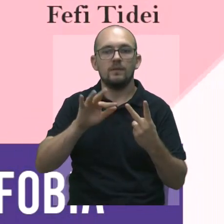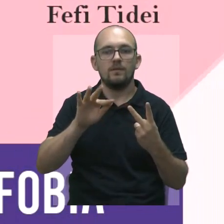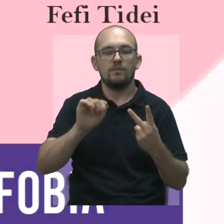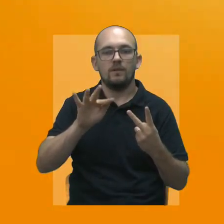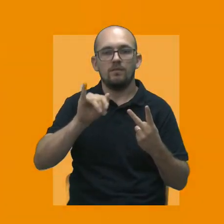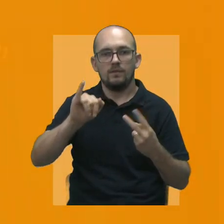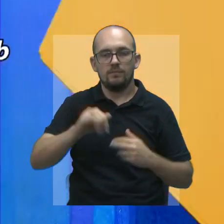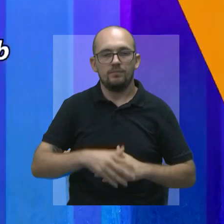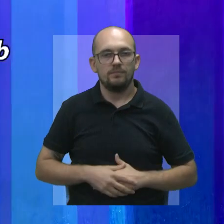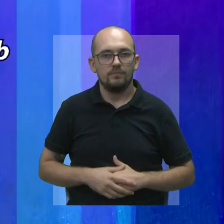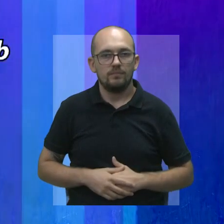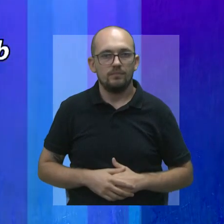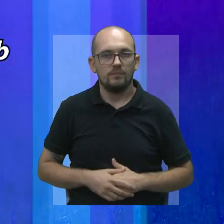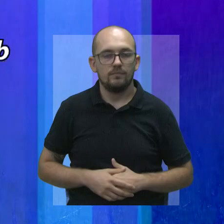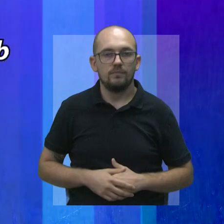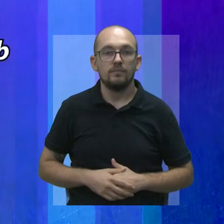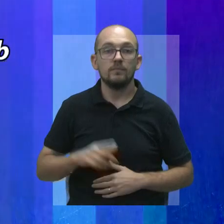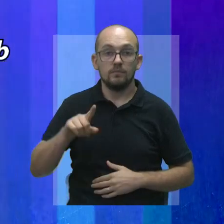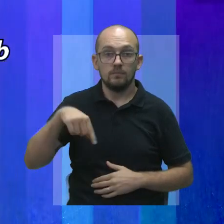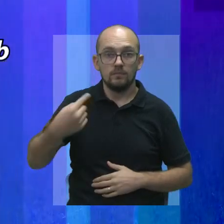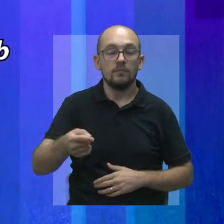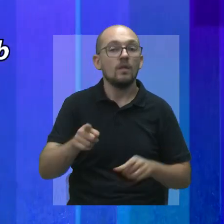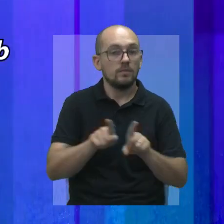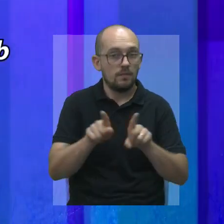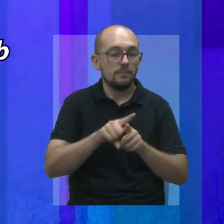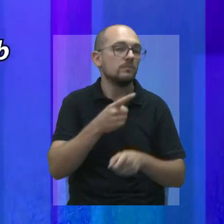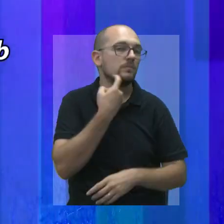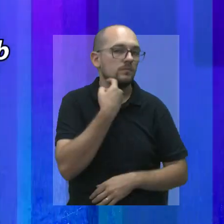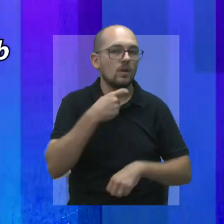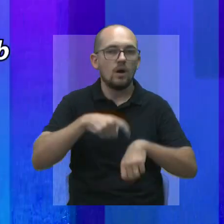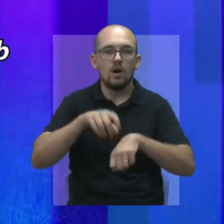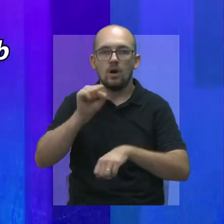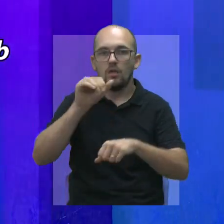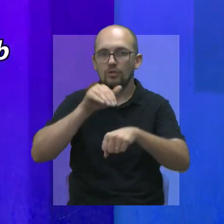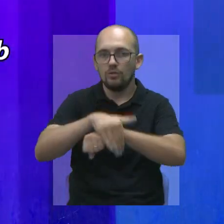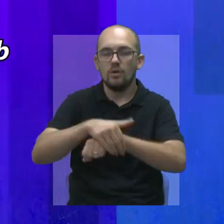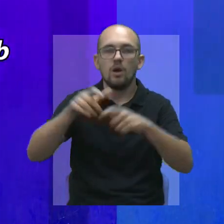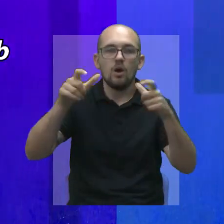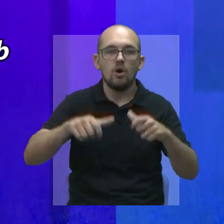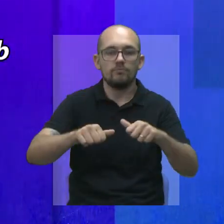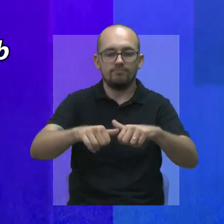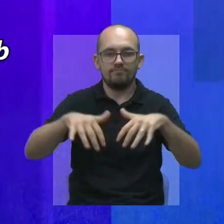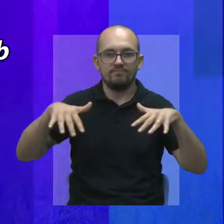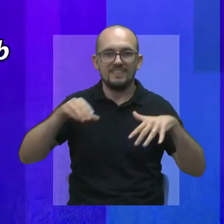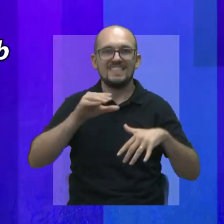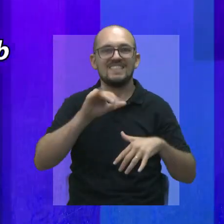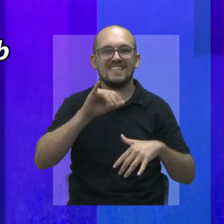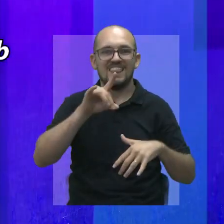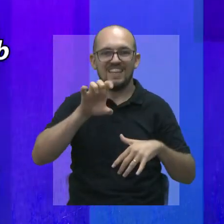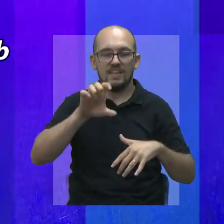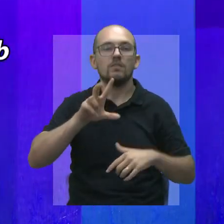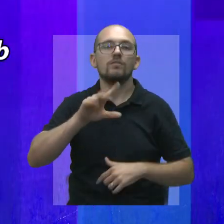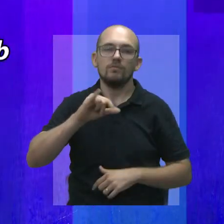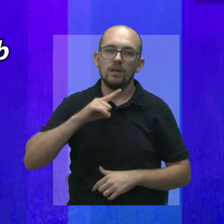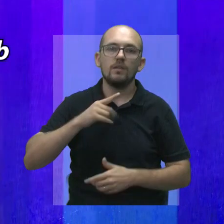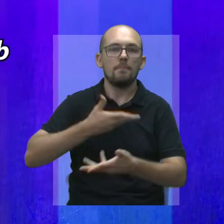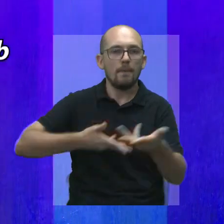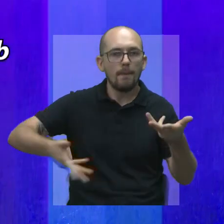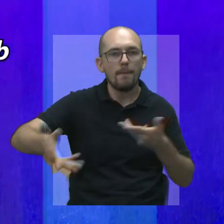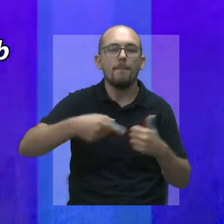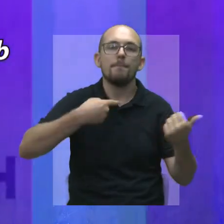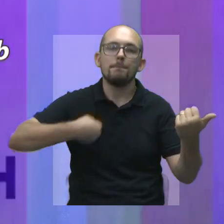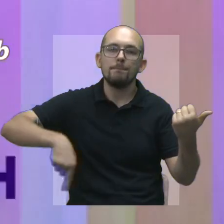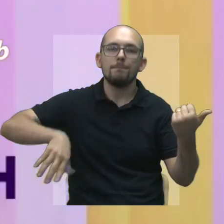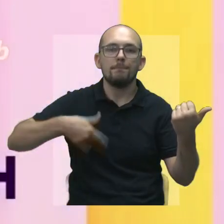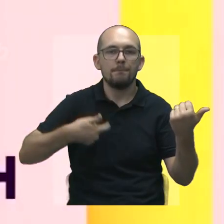Day. Também na sexta-feira, às 8 horas da noite, no auditório do CID, vai ter muita música boa